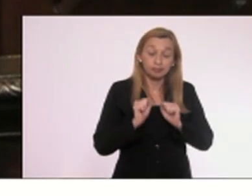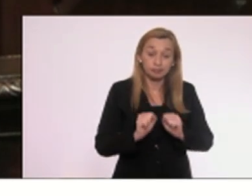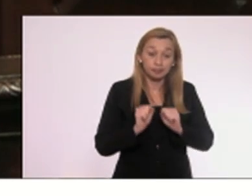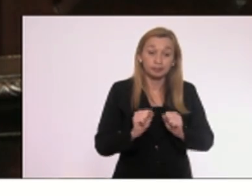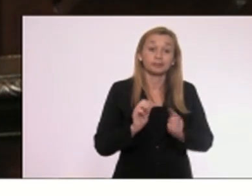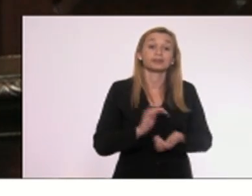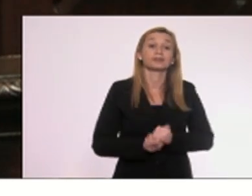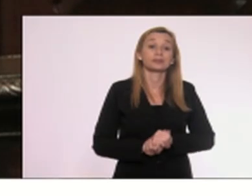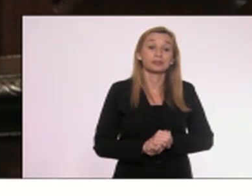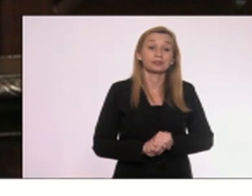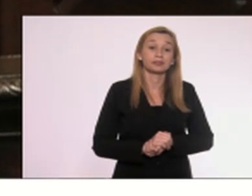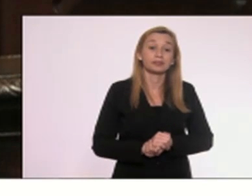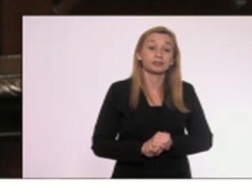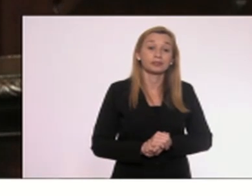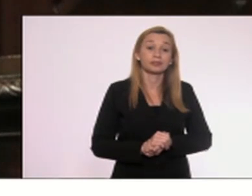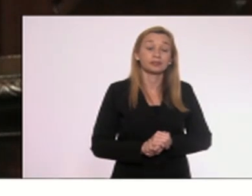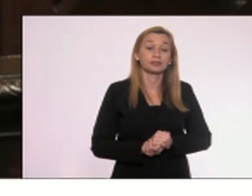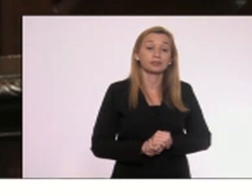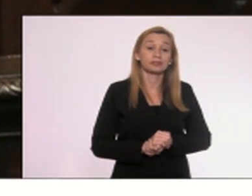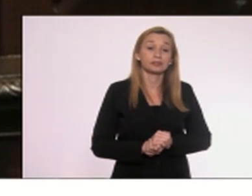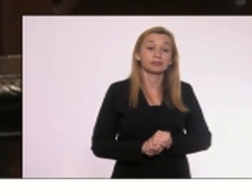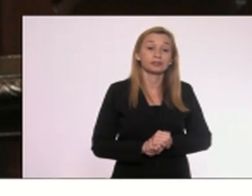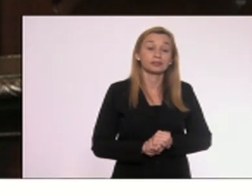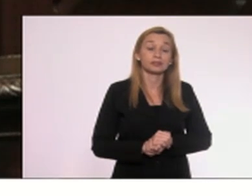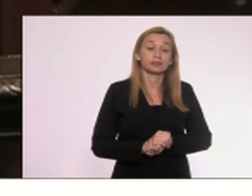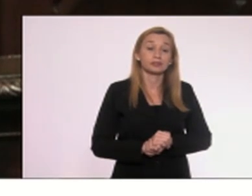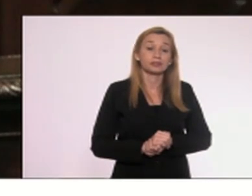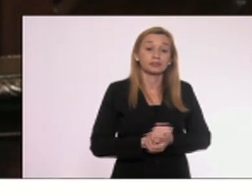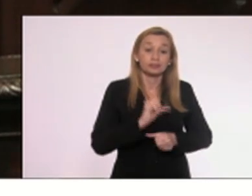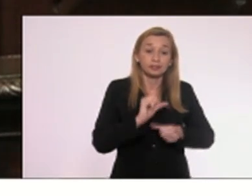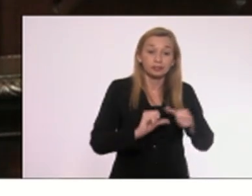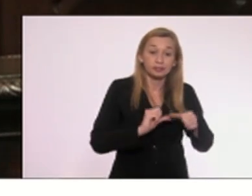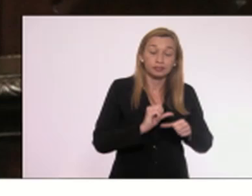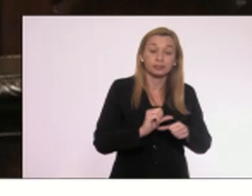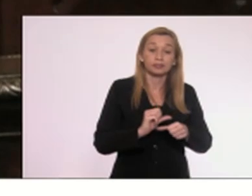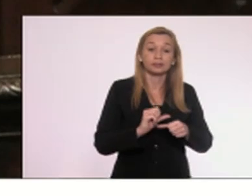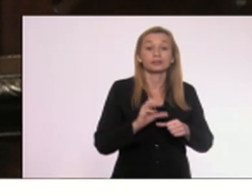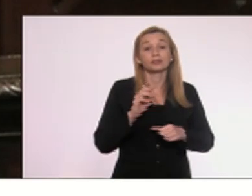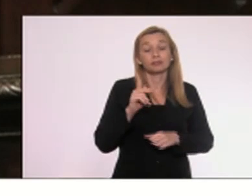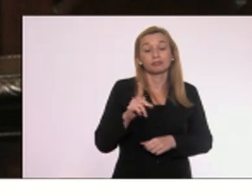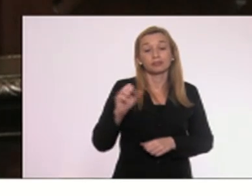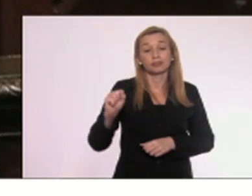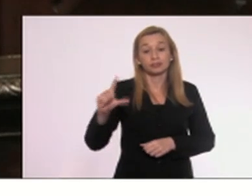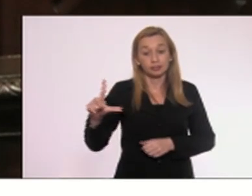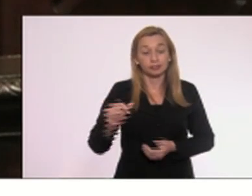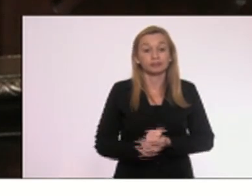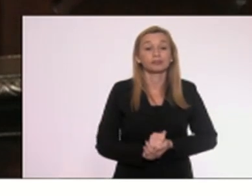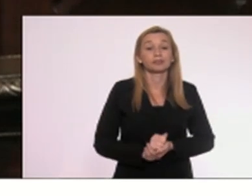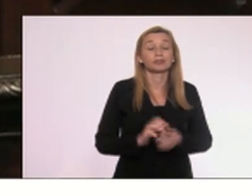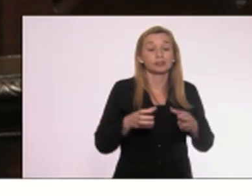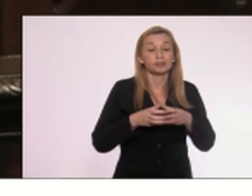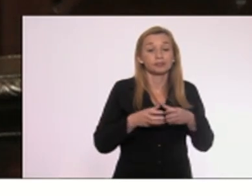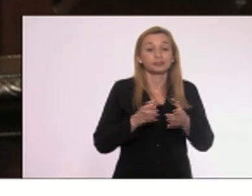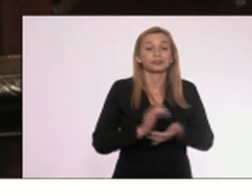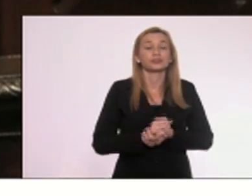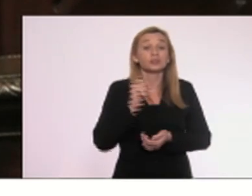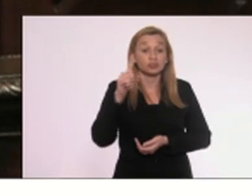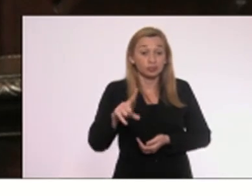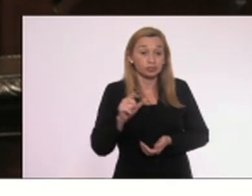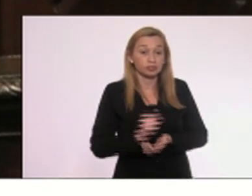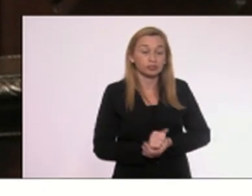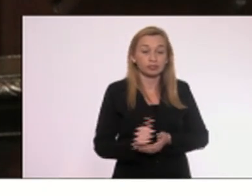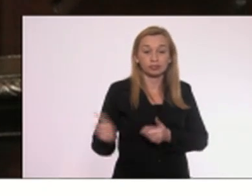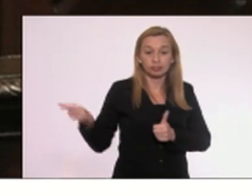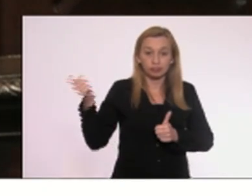ser uma cadeia de transmissão do PSL, isto é,